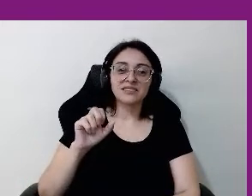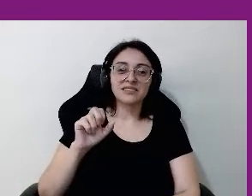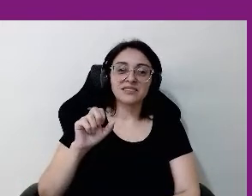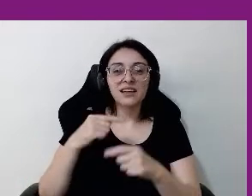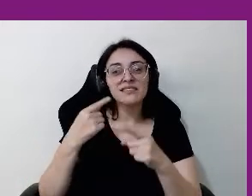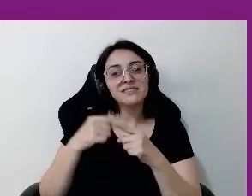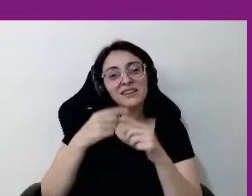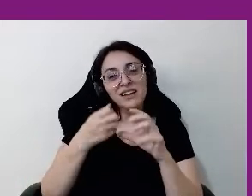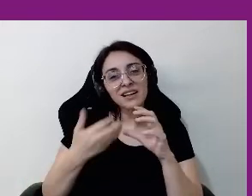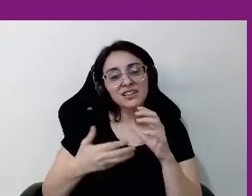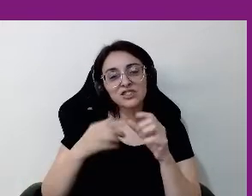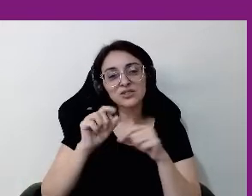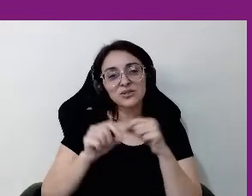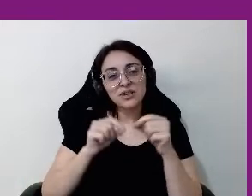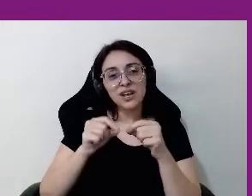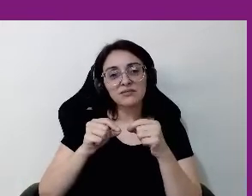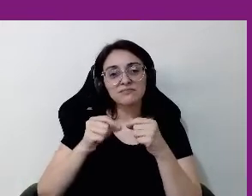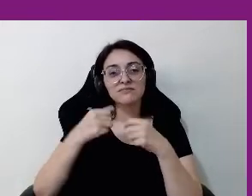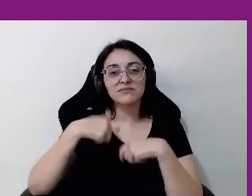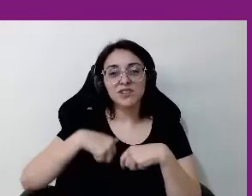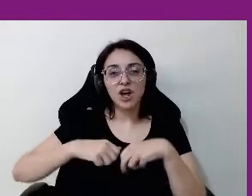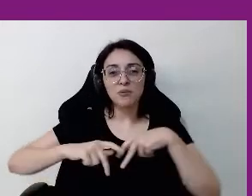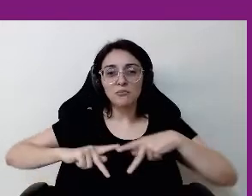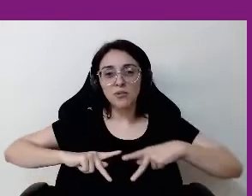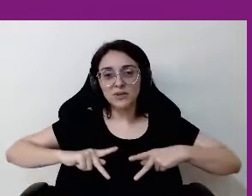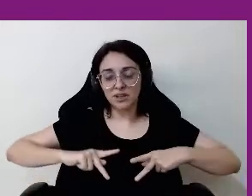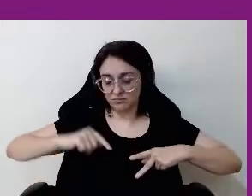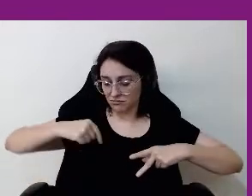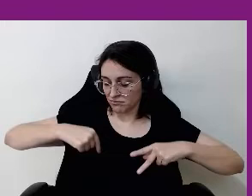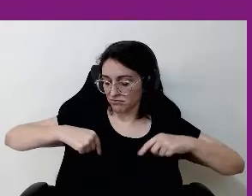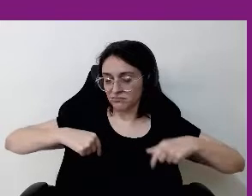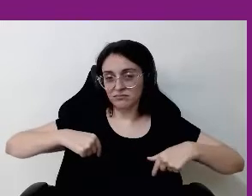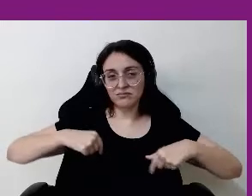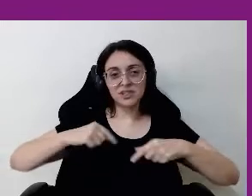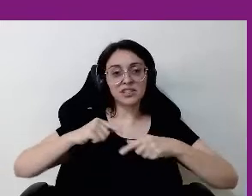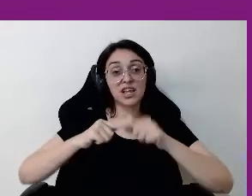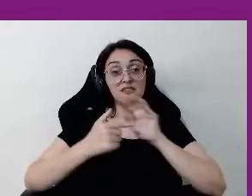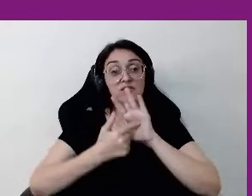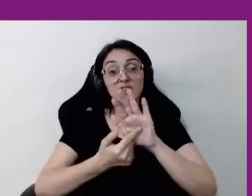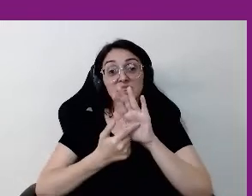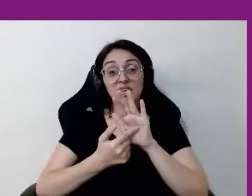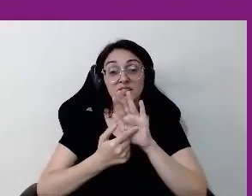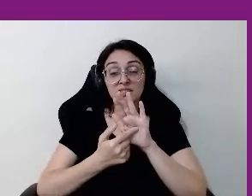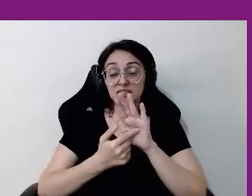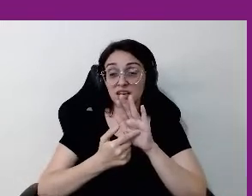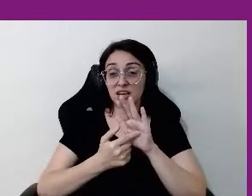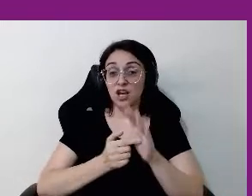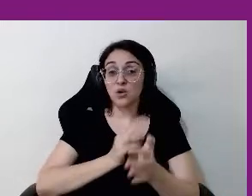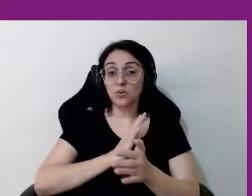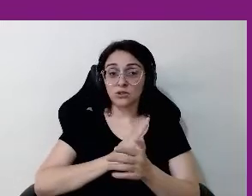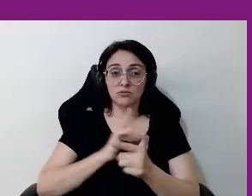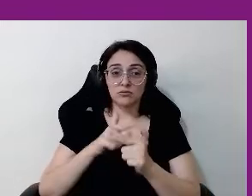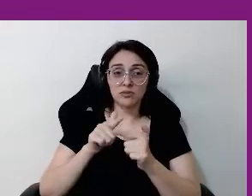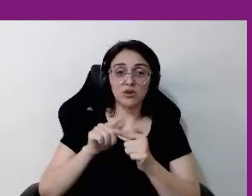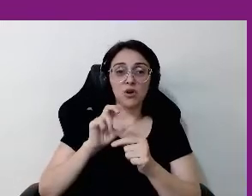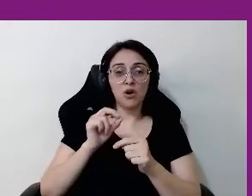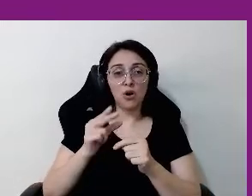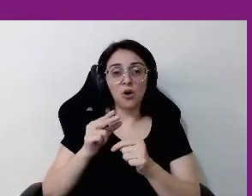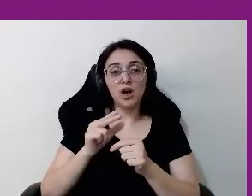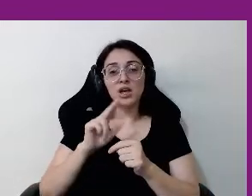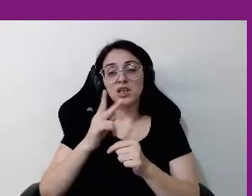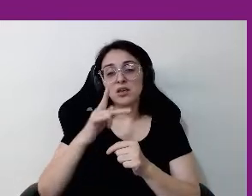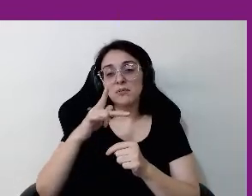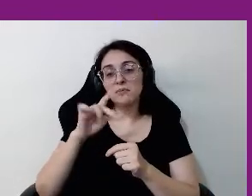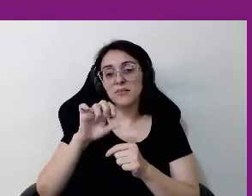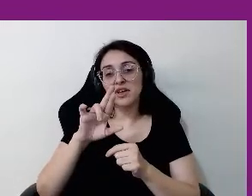se caracterizando por um infiltrado pulmonar bilateral, sem evidência de insuficiência cardíaca ou